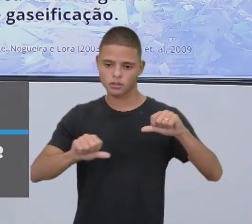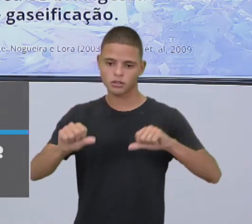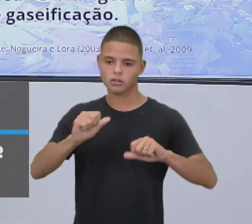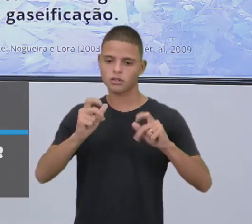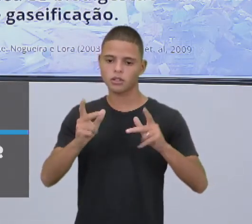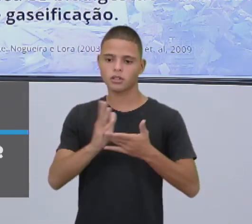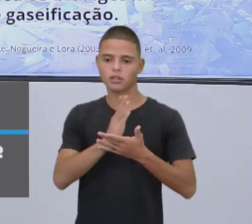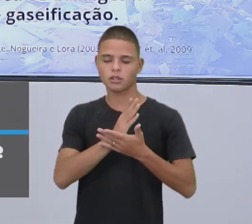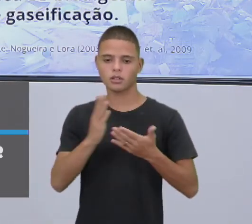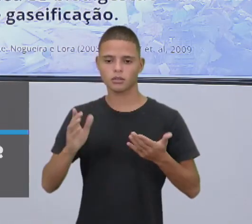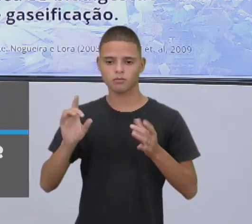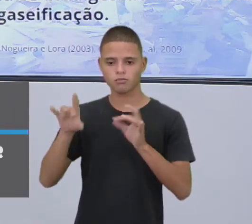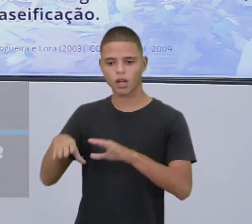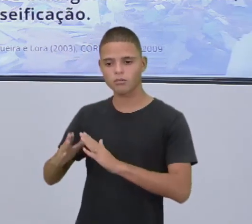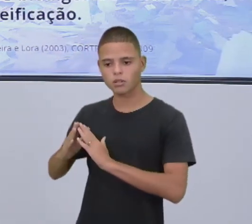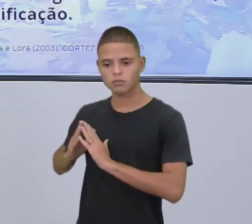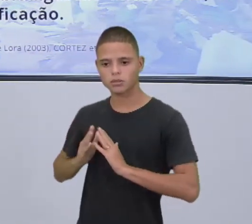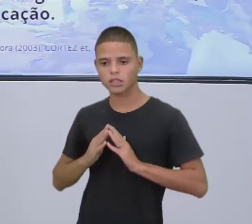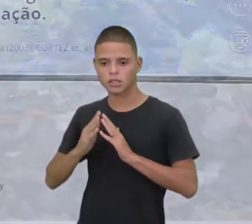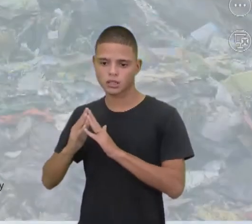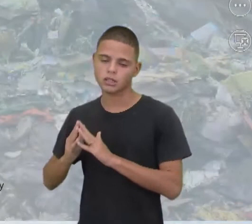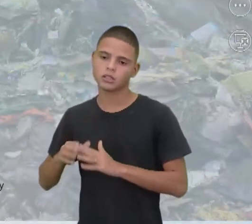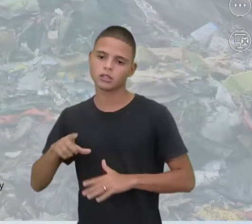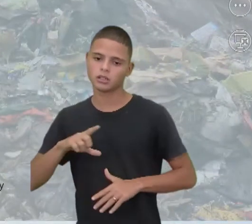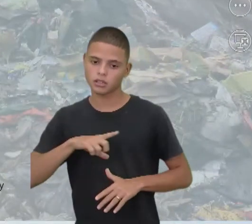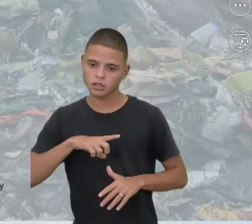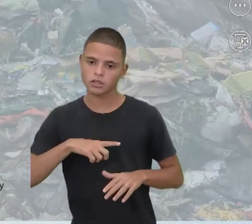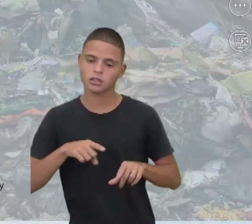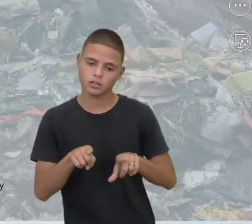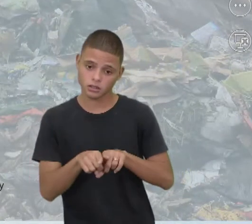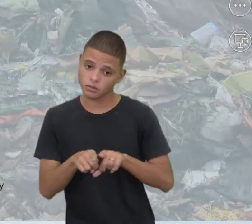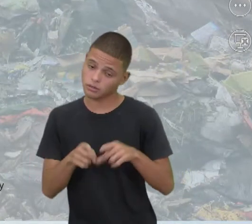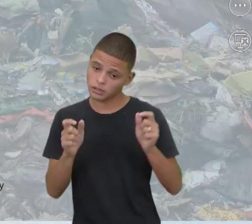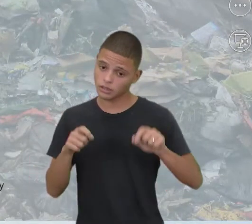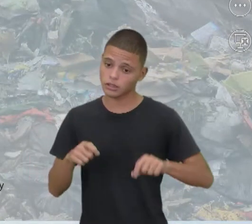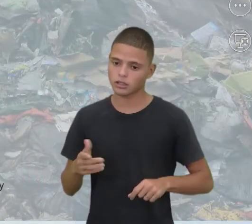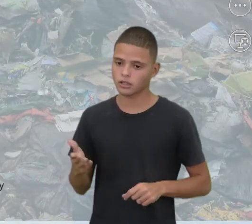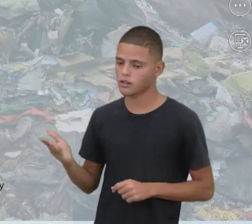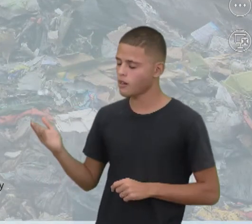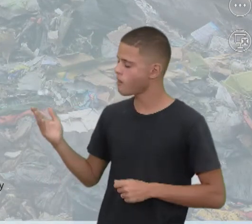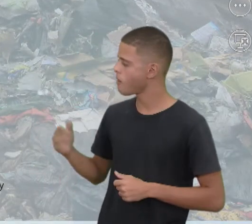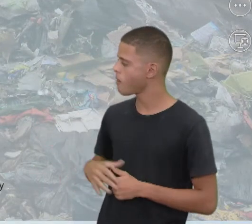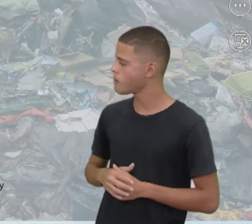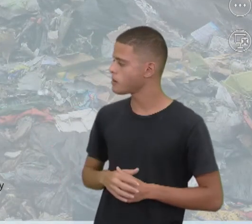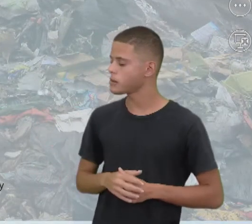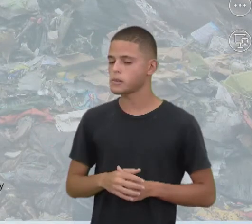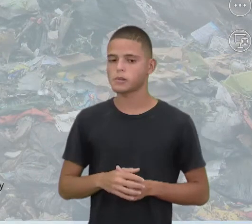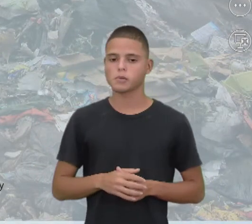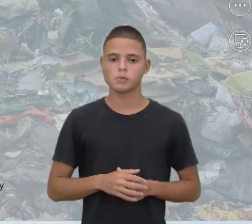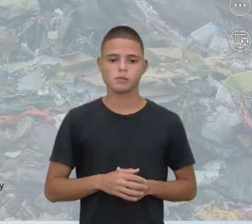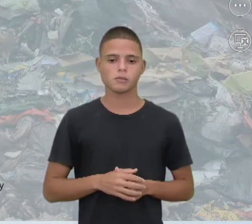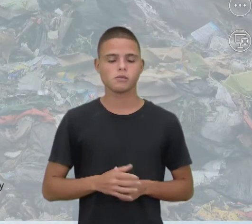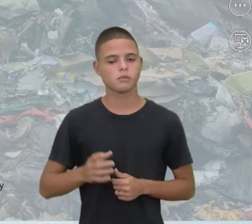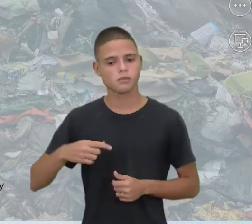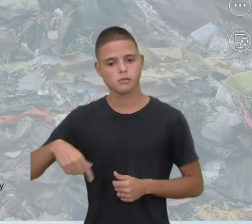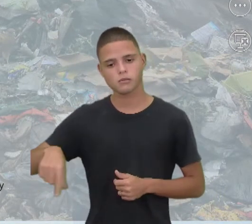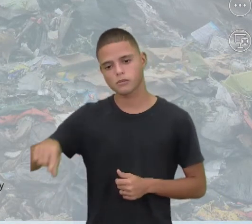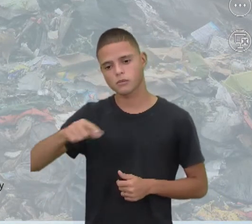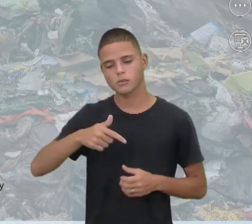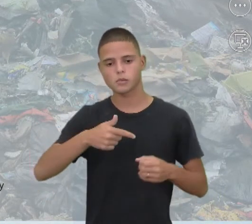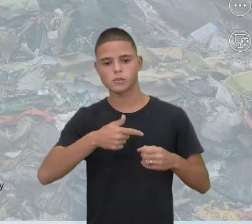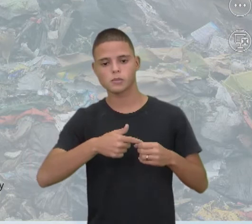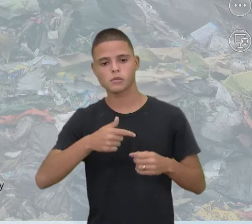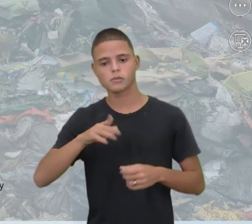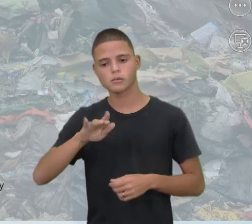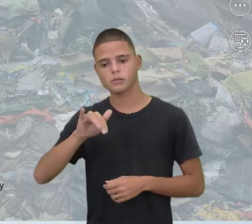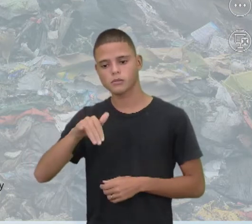os resíduos urbanos, tá? Que também é uma opção aí, uma fonte de matéria-prima para a gente gerar biocombustíveis, que